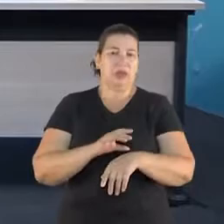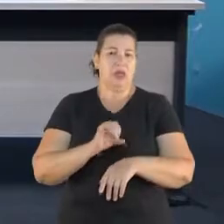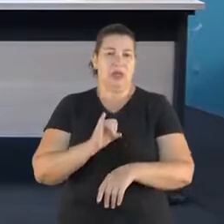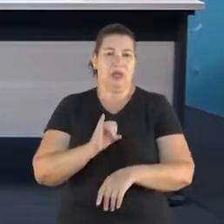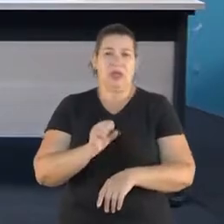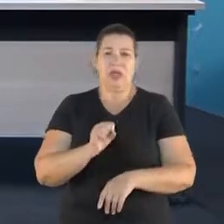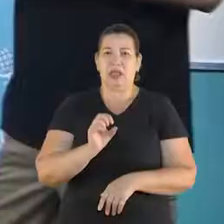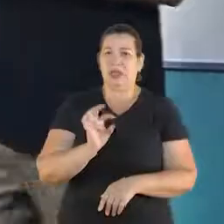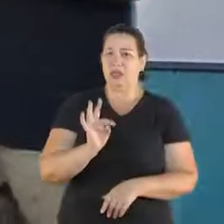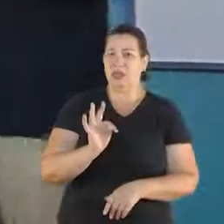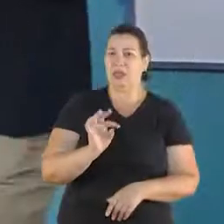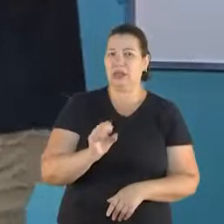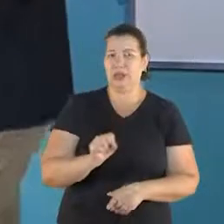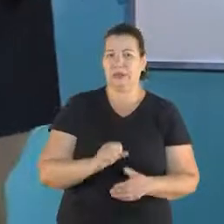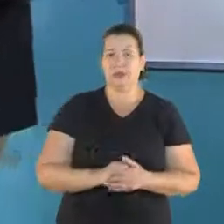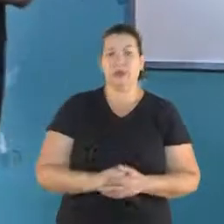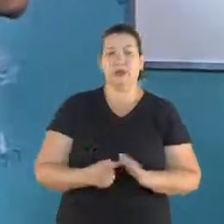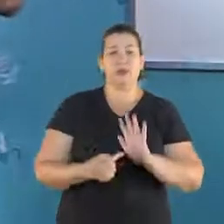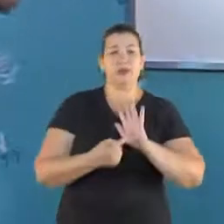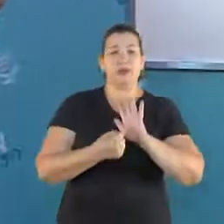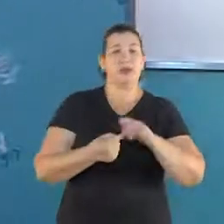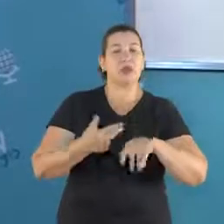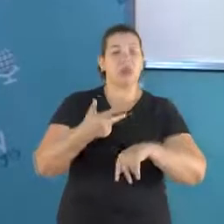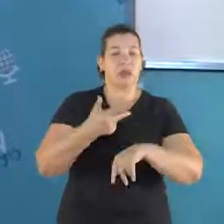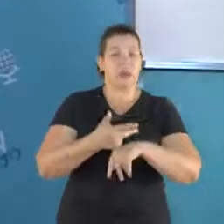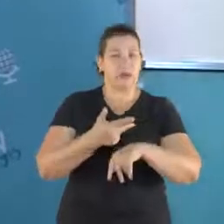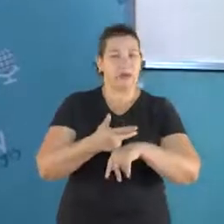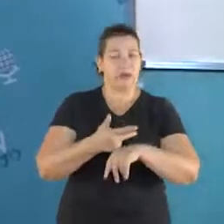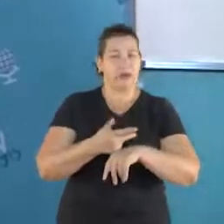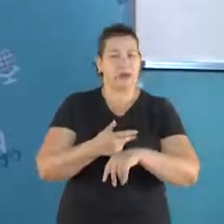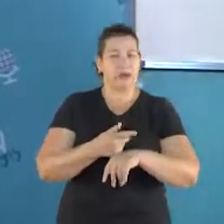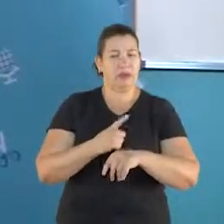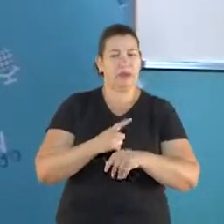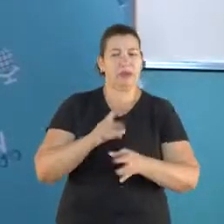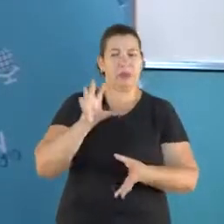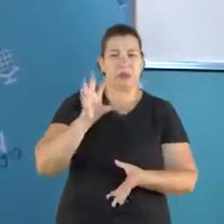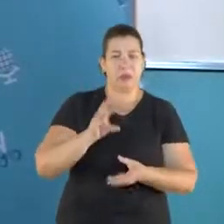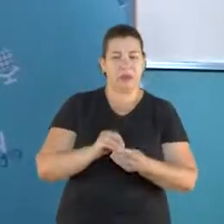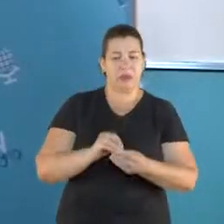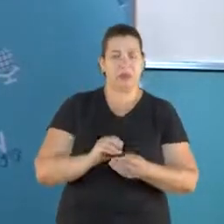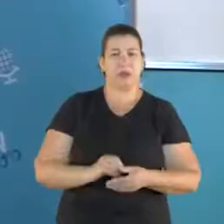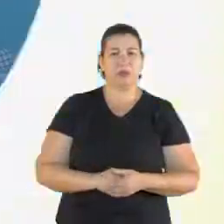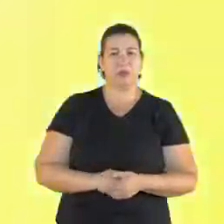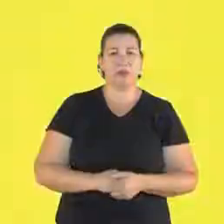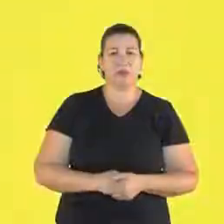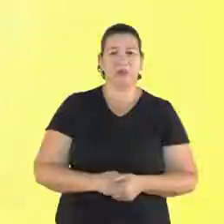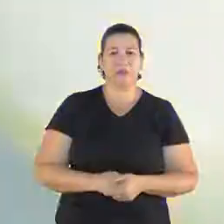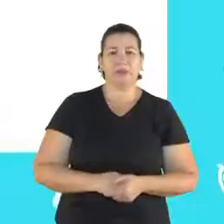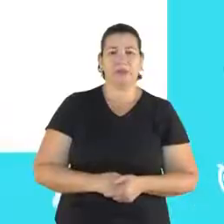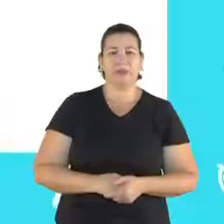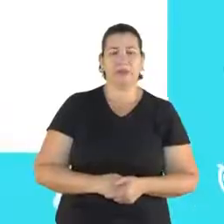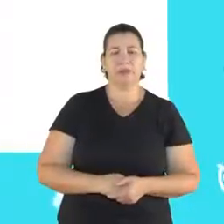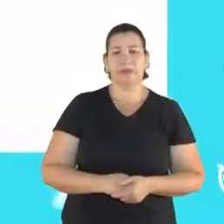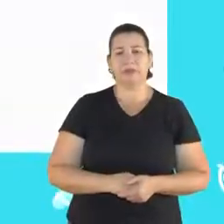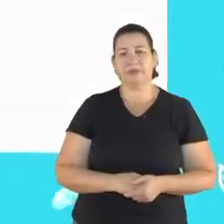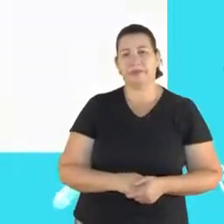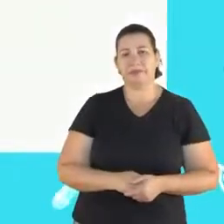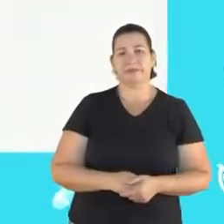sexualmente transmissíveis. Vamos ver um videozinho para a gente fazer uma revisão do que a gente falou sobre o sistema endócrino?